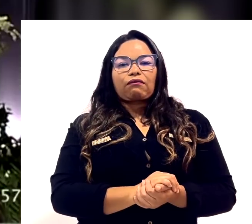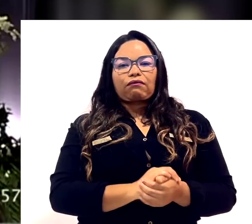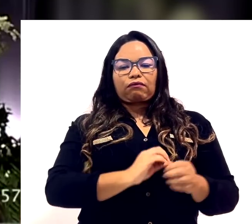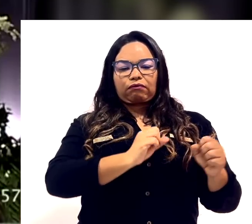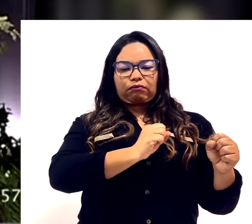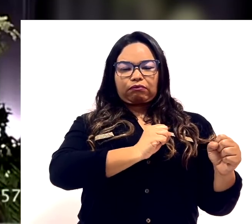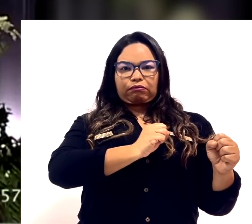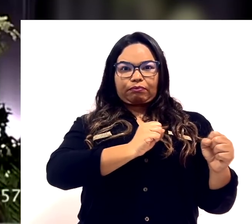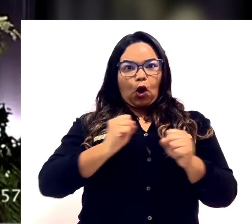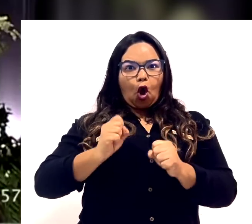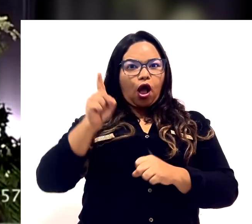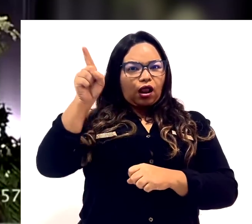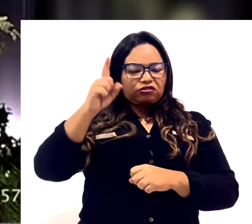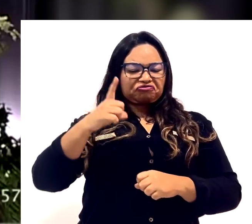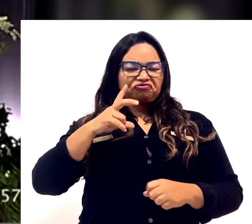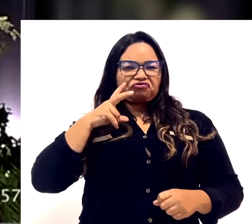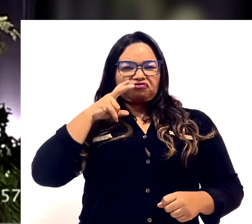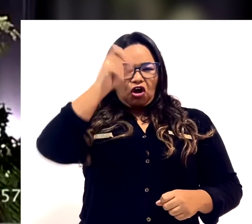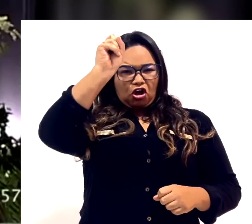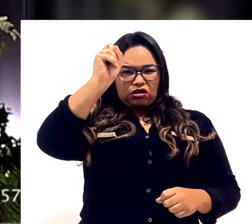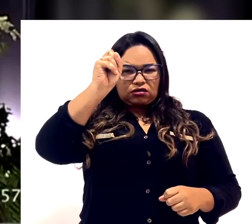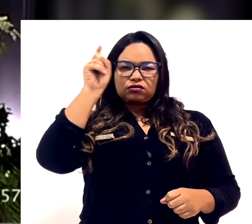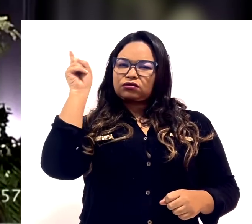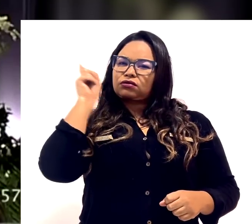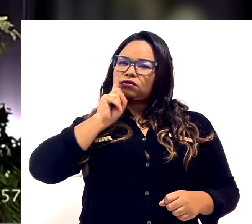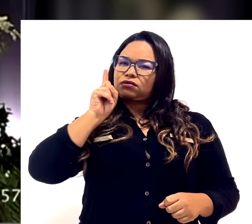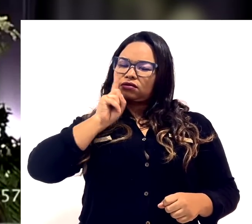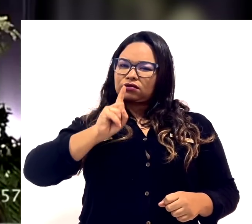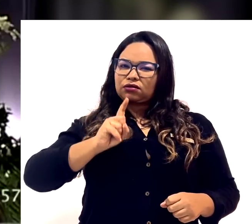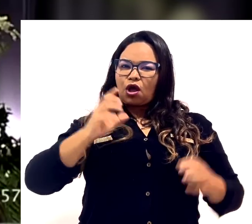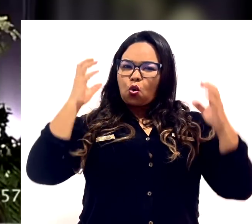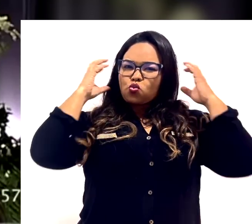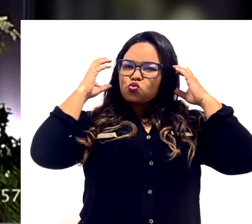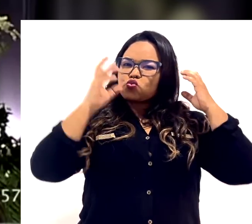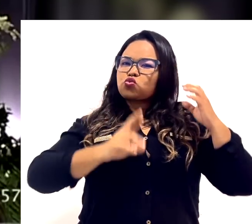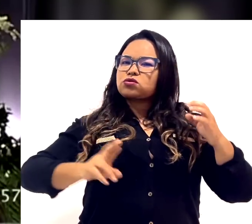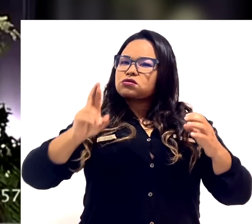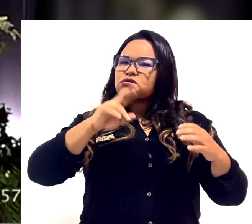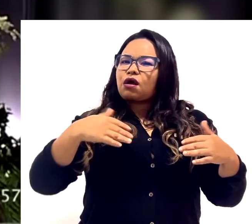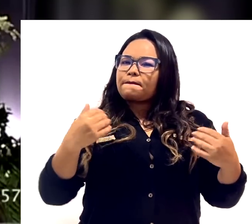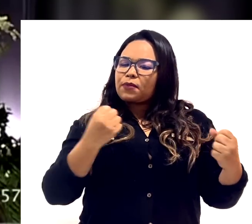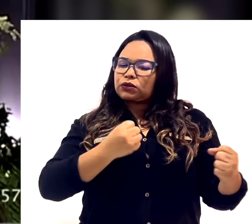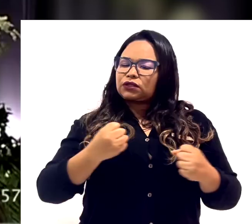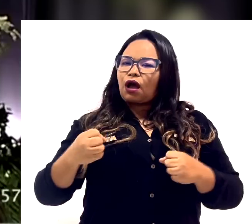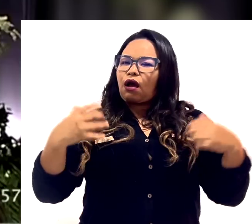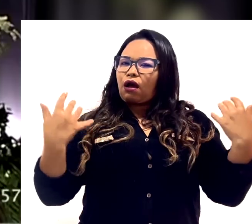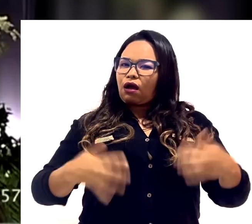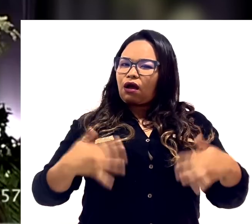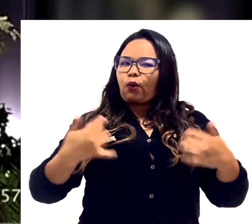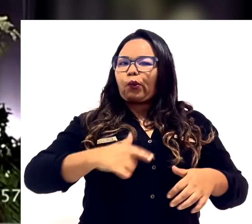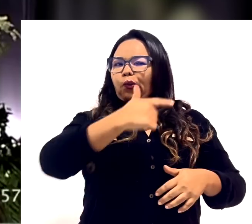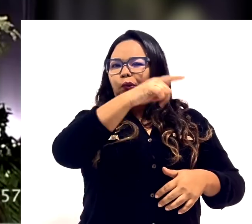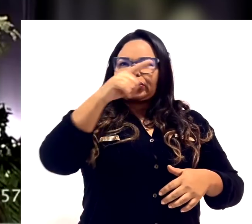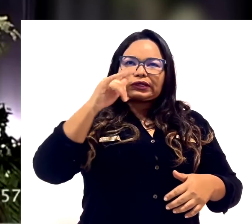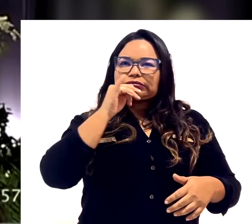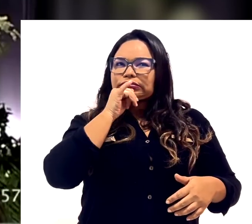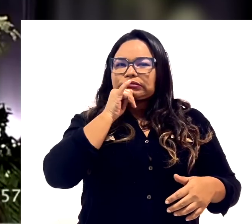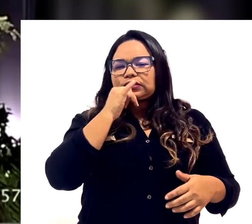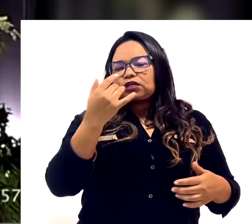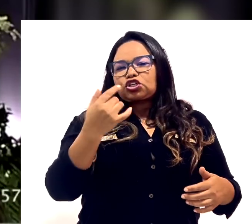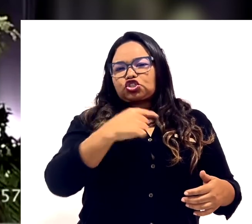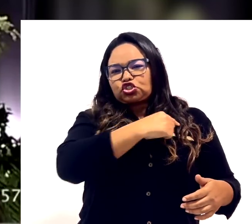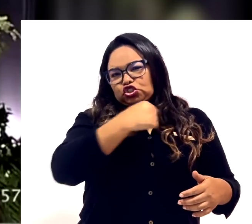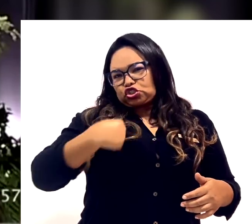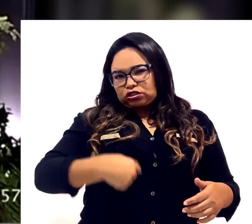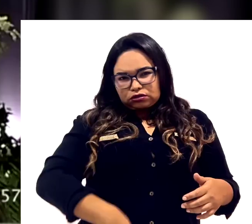Os poderosos Estados Unidos? Que dizer da poderosa Rússia? Ou de qualquer outra nação poderosa? Talvez a